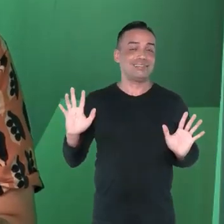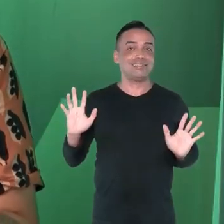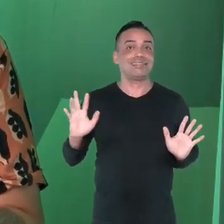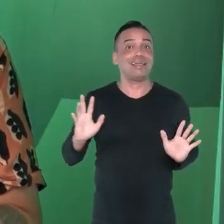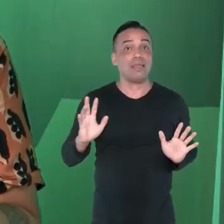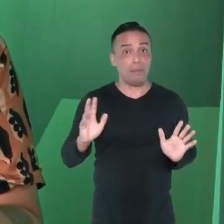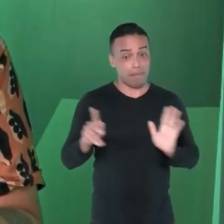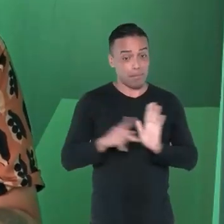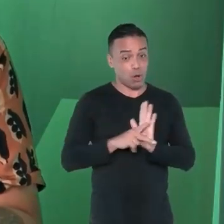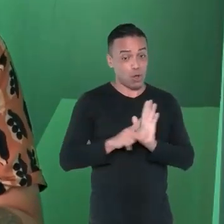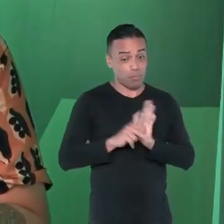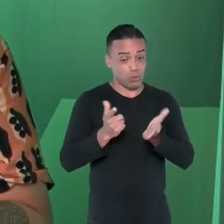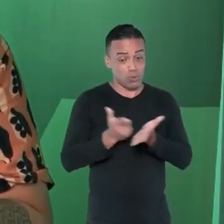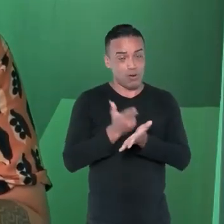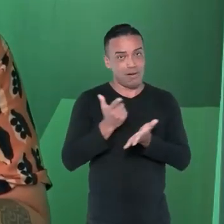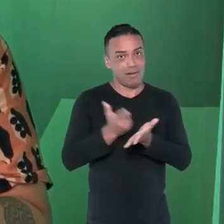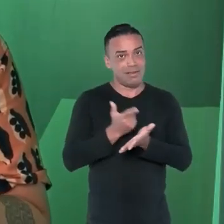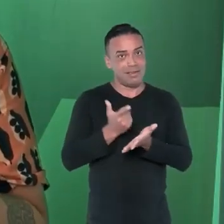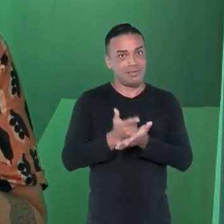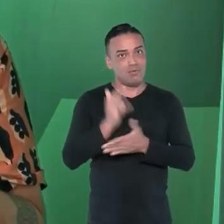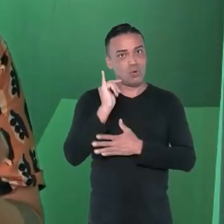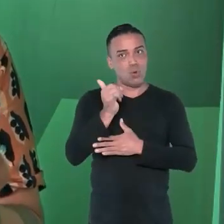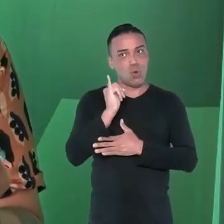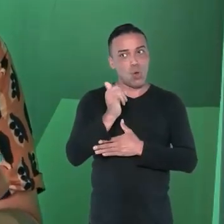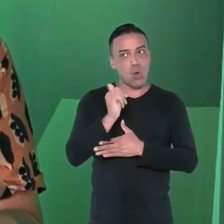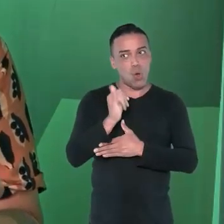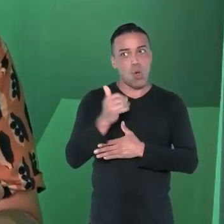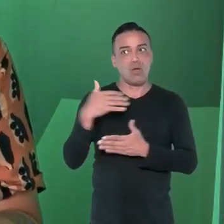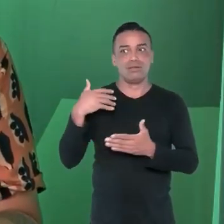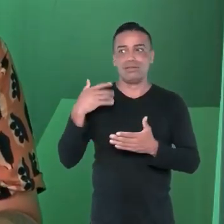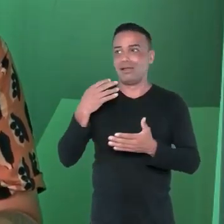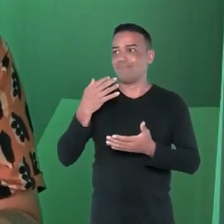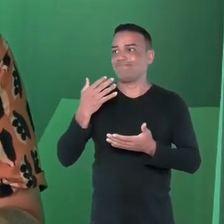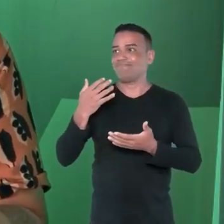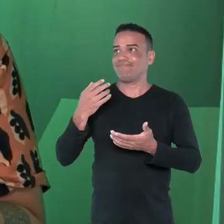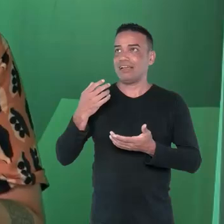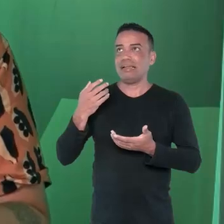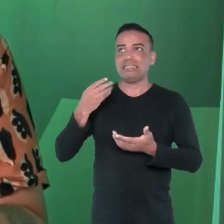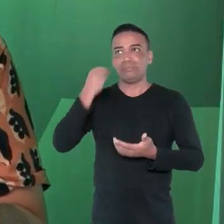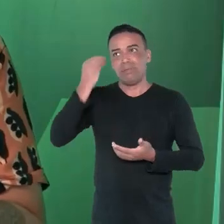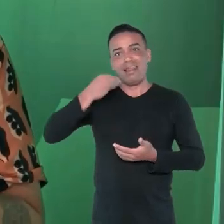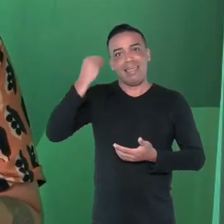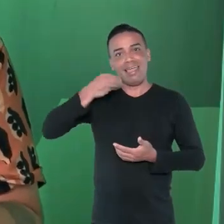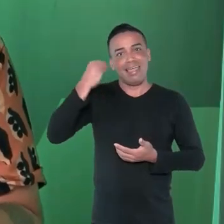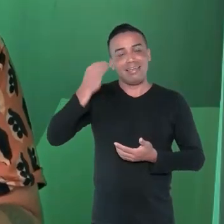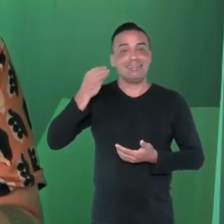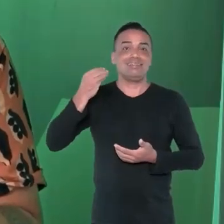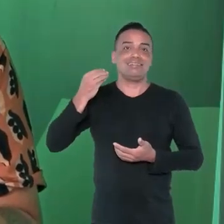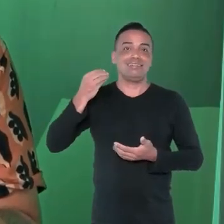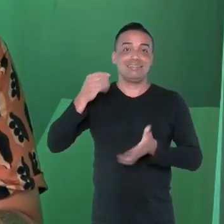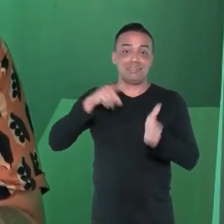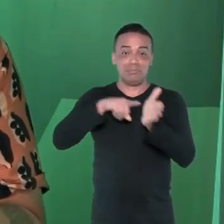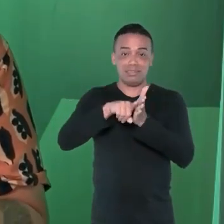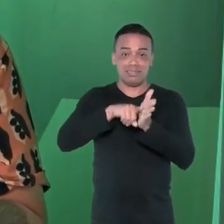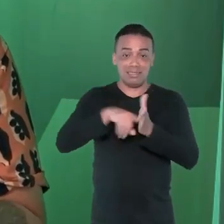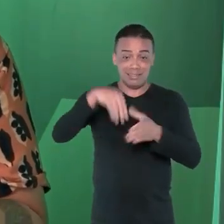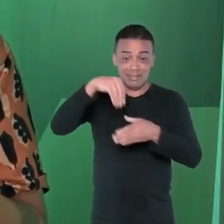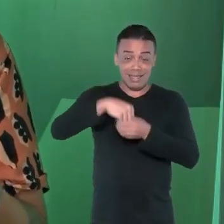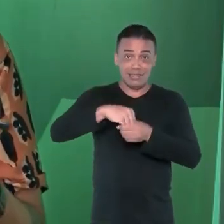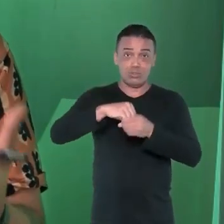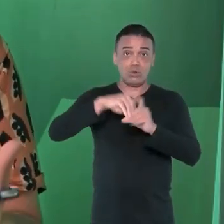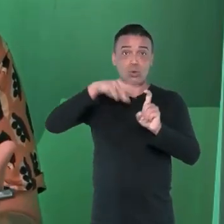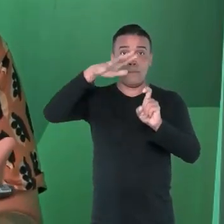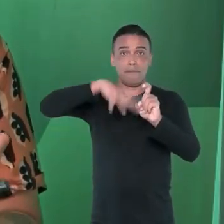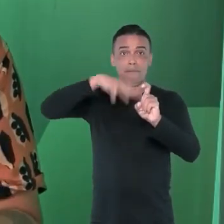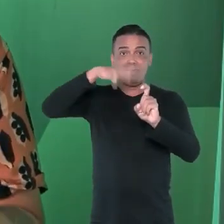que o próprio livro, né, por mais que quanto mais bagagem você tenha, por exemplo, sobre o mito de Fausto, acho que